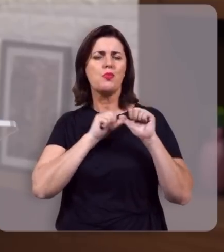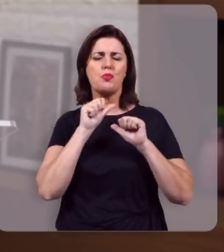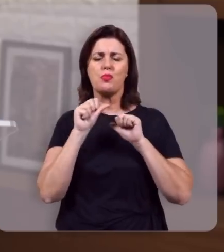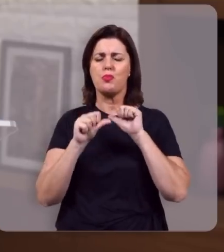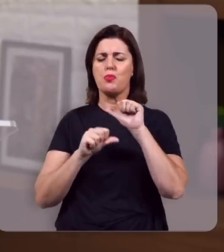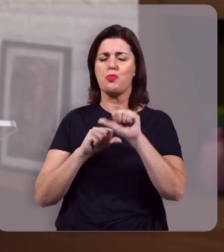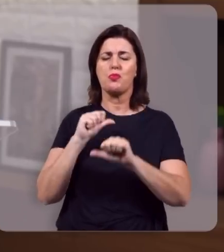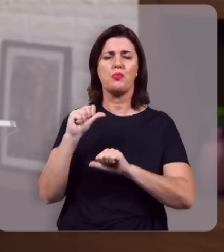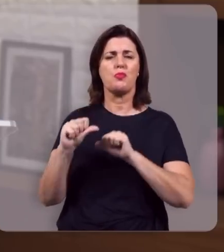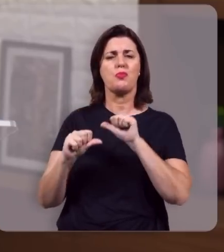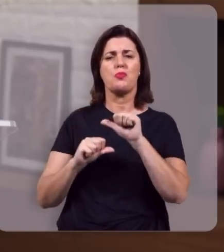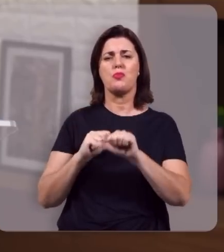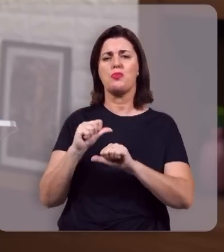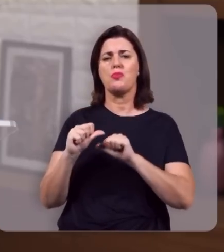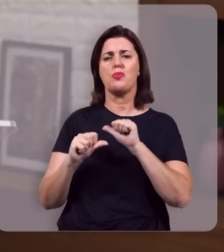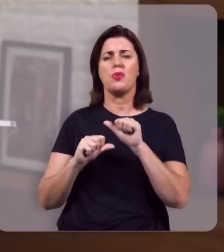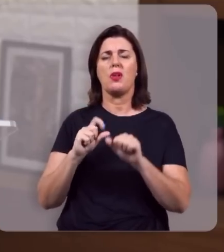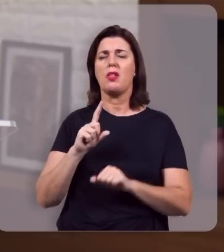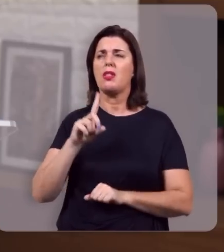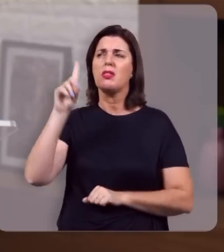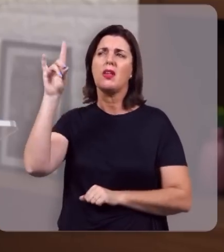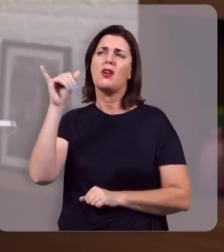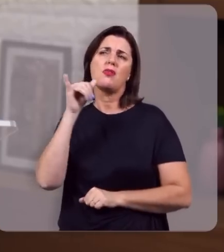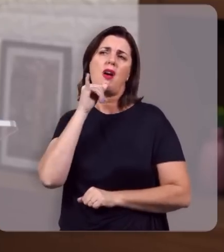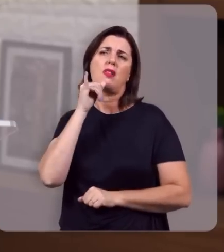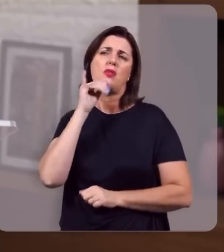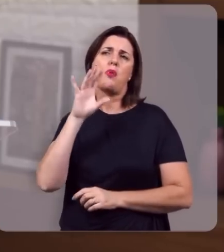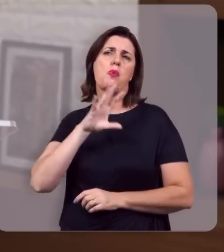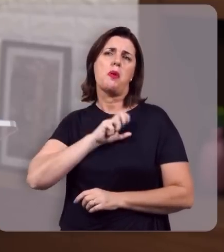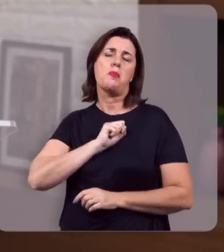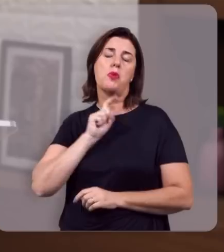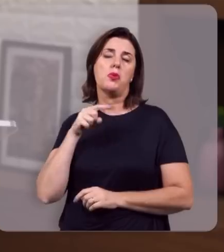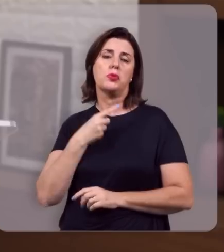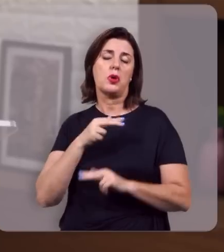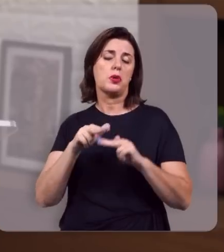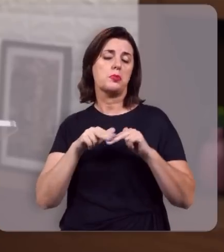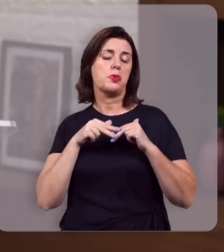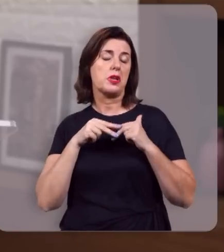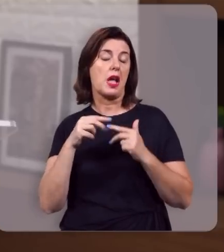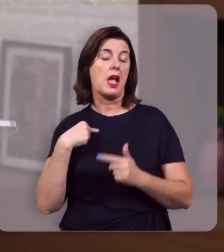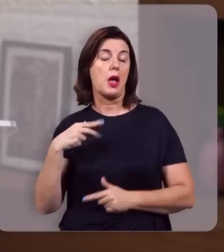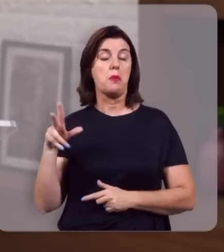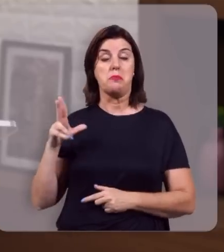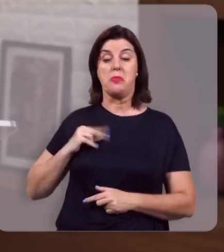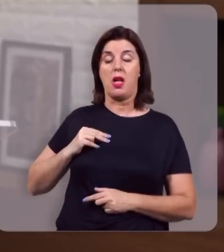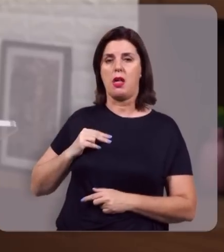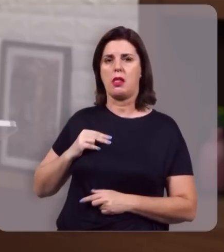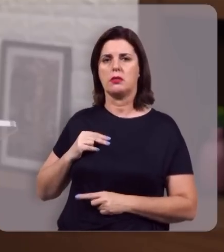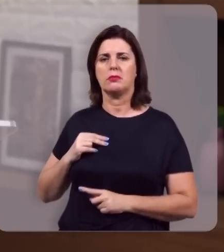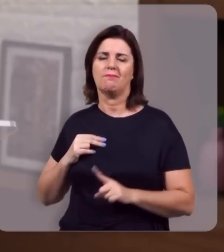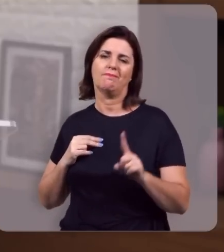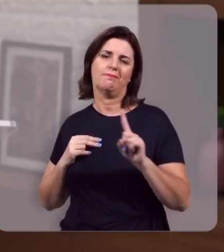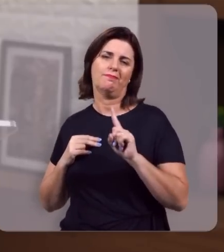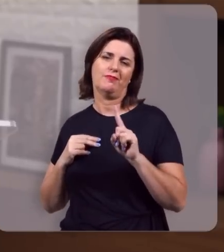incondicional. Deus não nos amou por causa dos nossos méritos, mas apesar dos